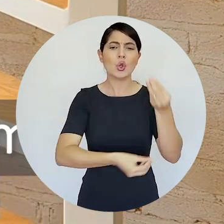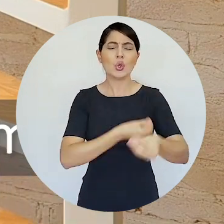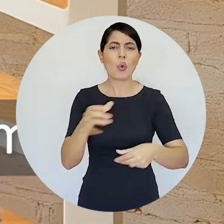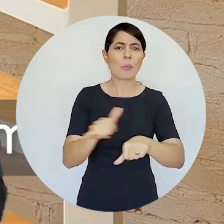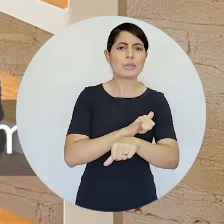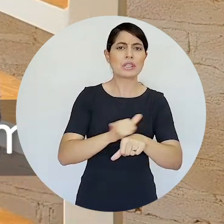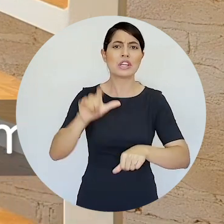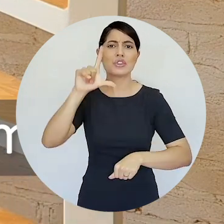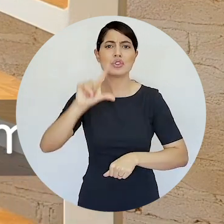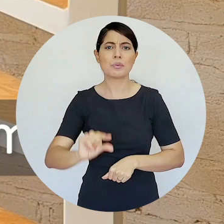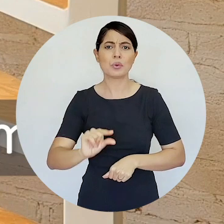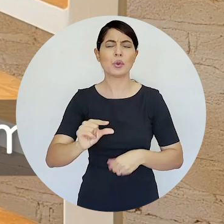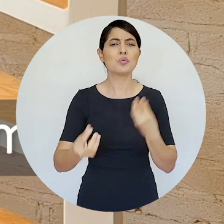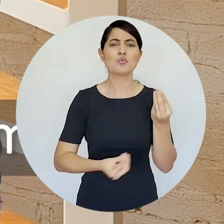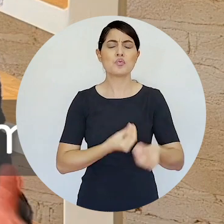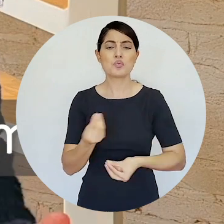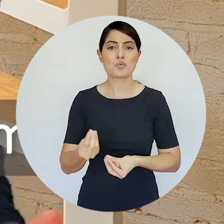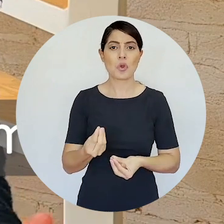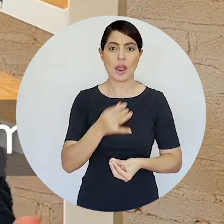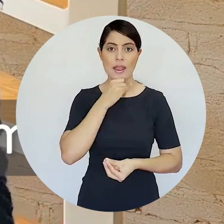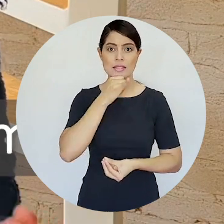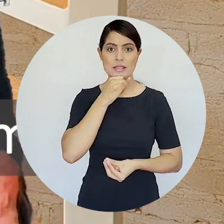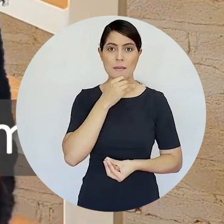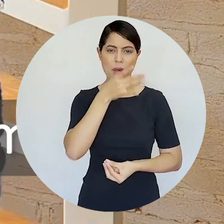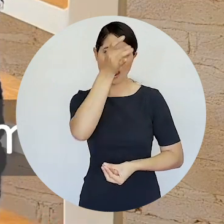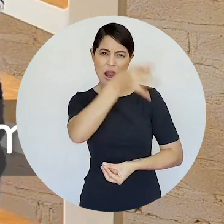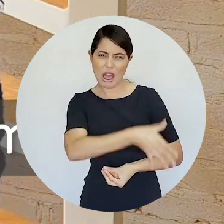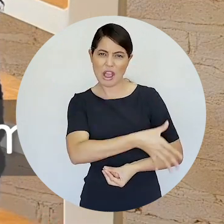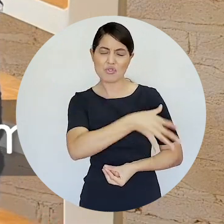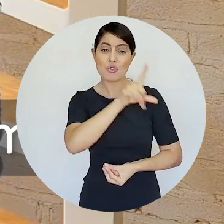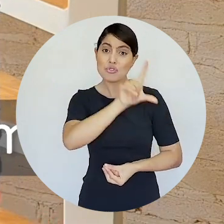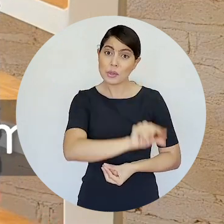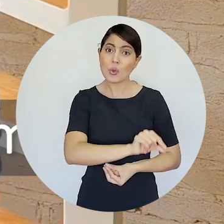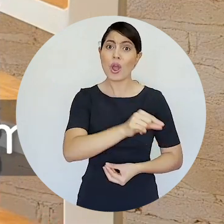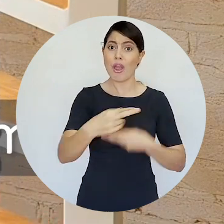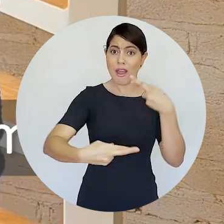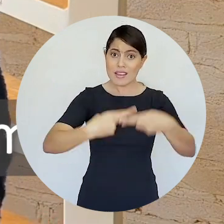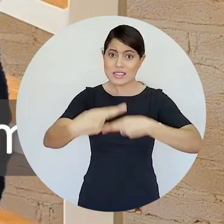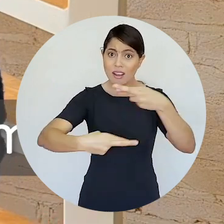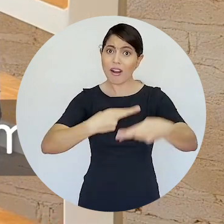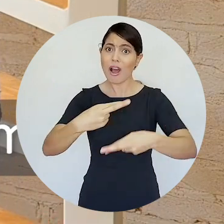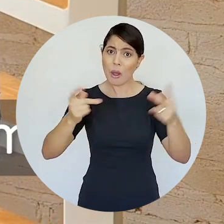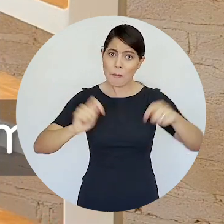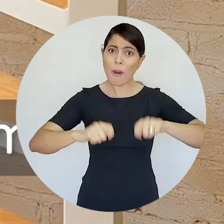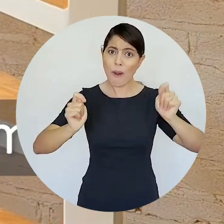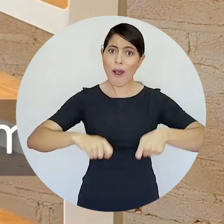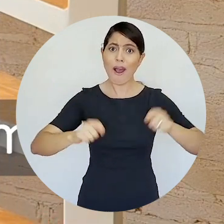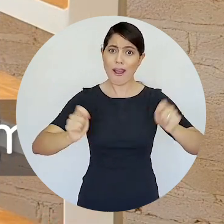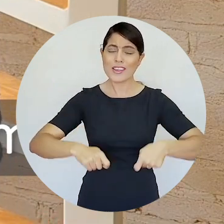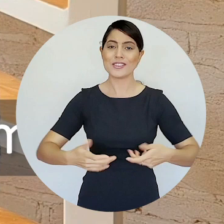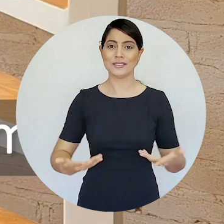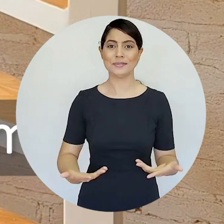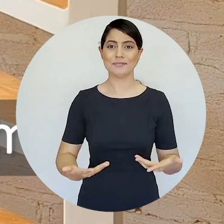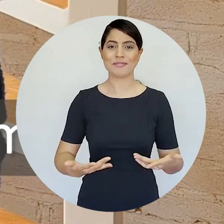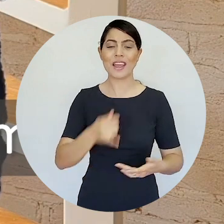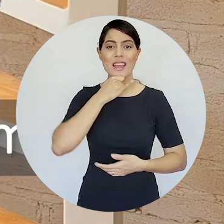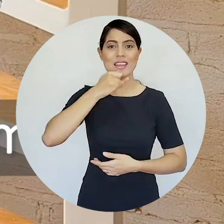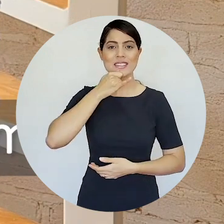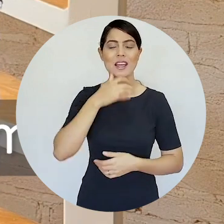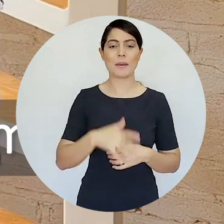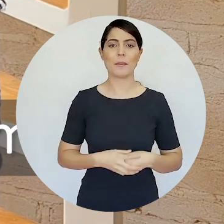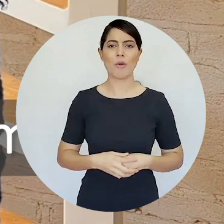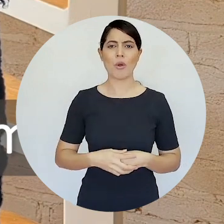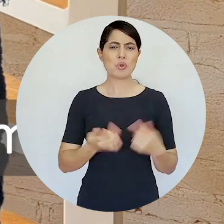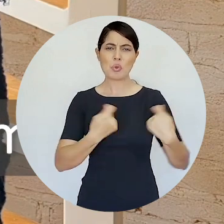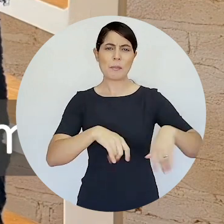e como é que vocês podem diminuir. Diminuir como? Reduzindo a geração de lixo, reciclando o lixo,